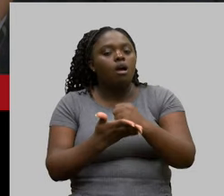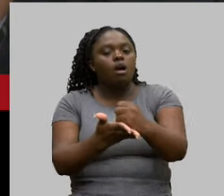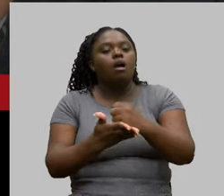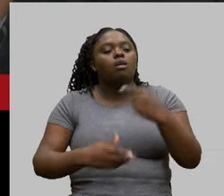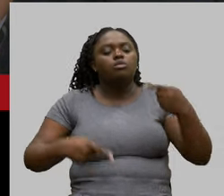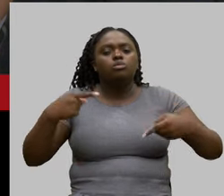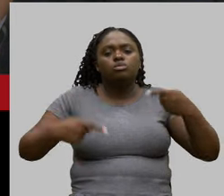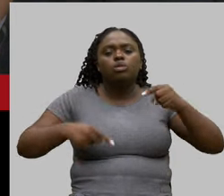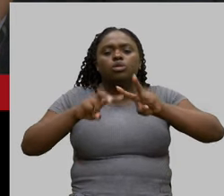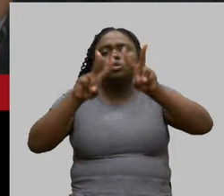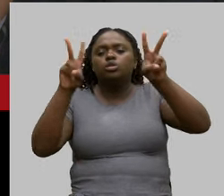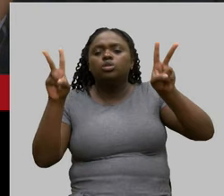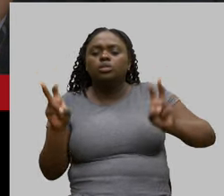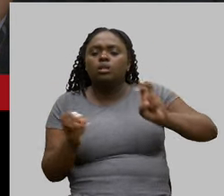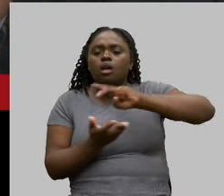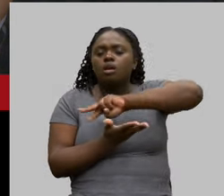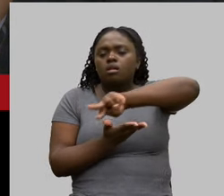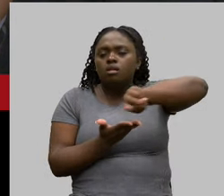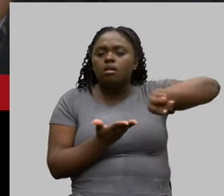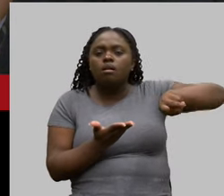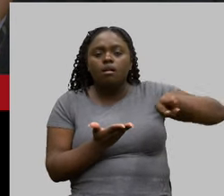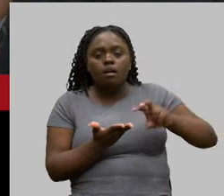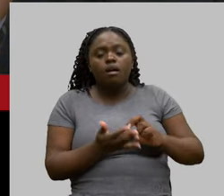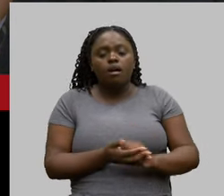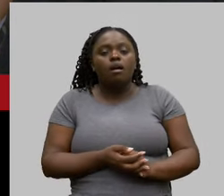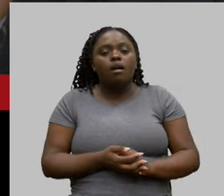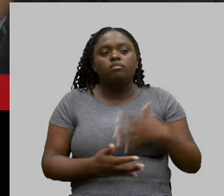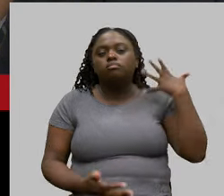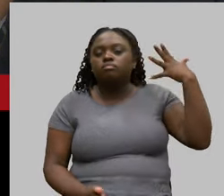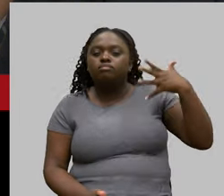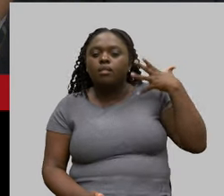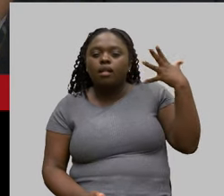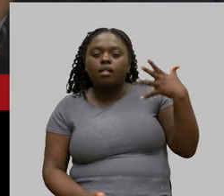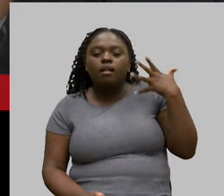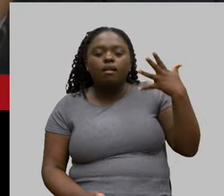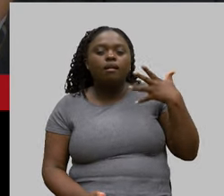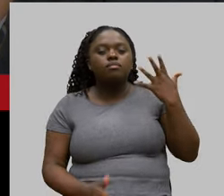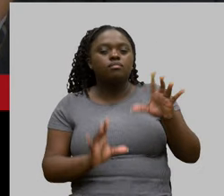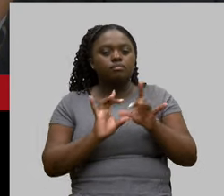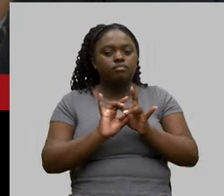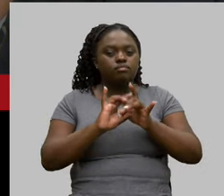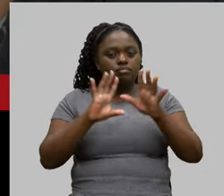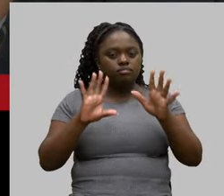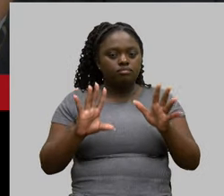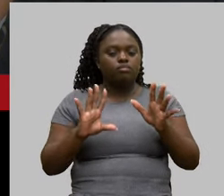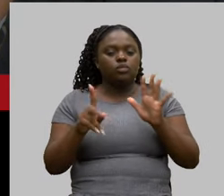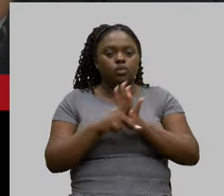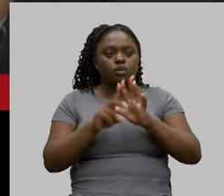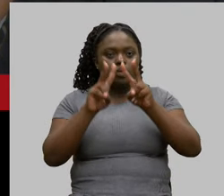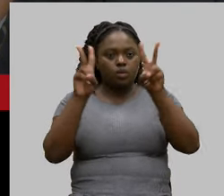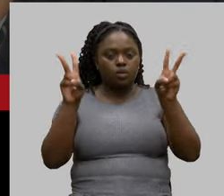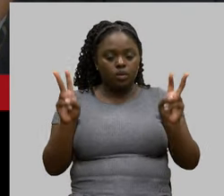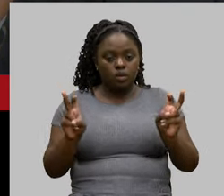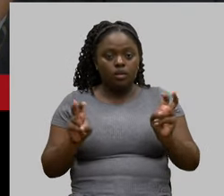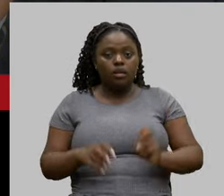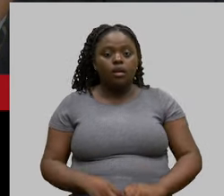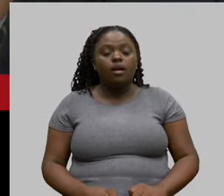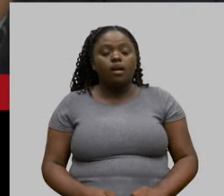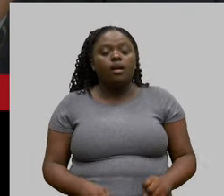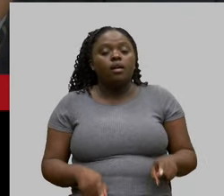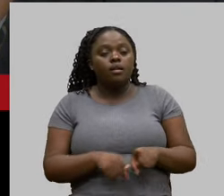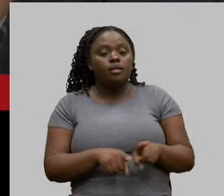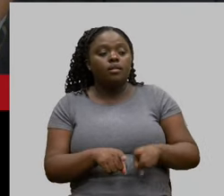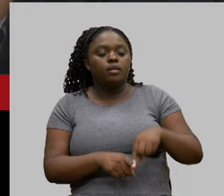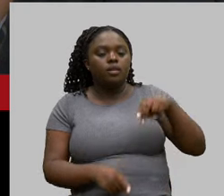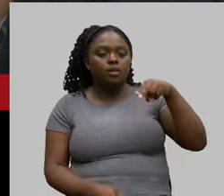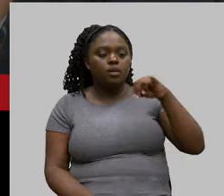temas polêmicos antes o regimes próprios várias palestras com autoridades no assunto e Dr nazaro Nicolau também